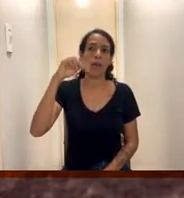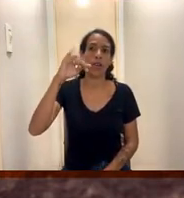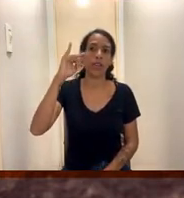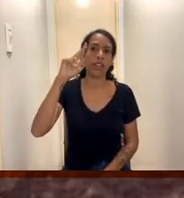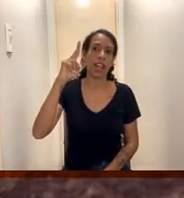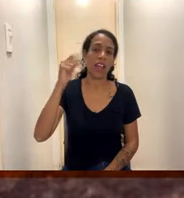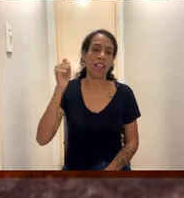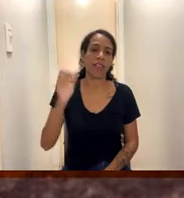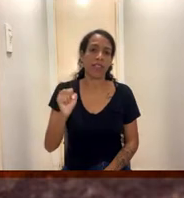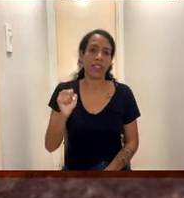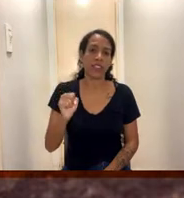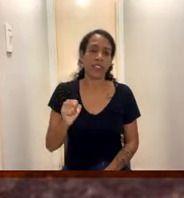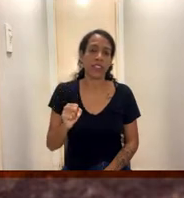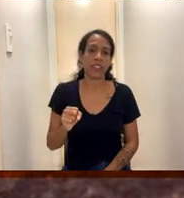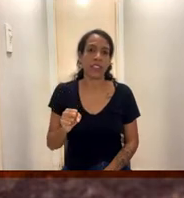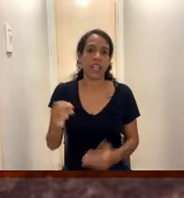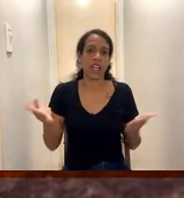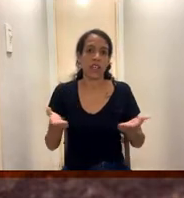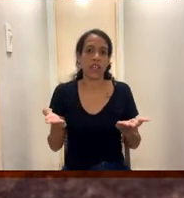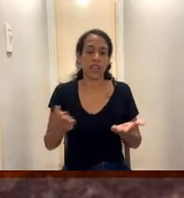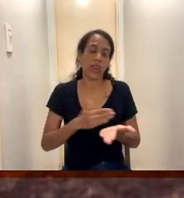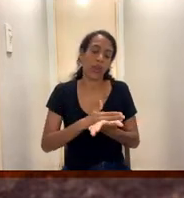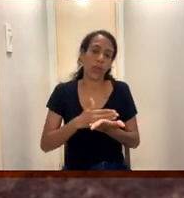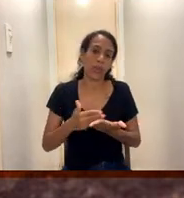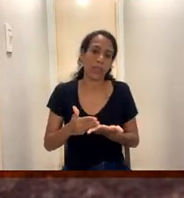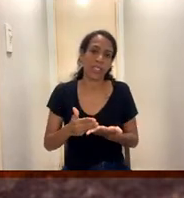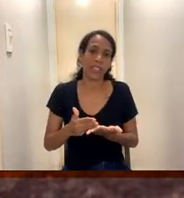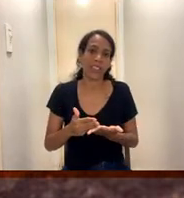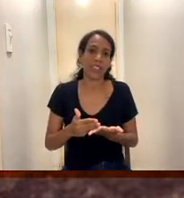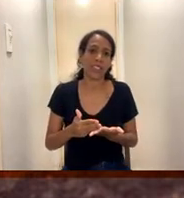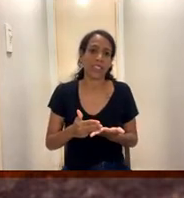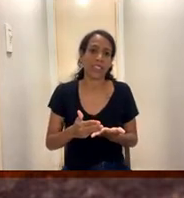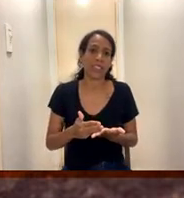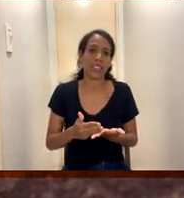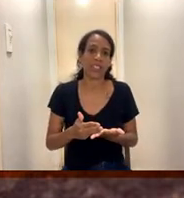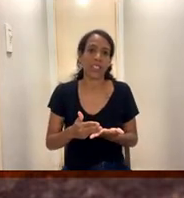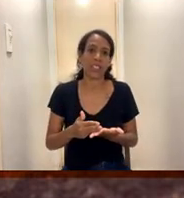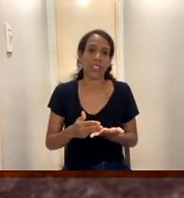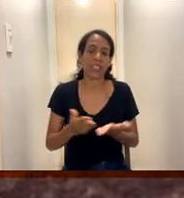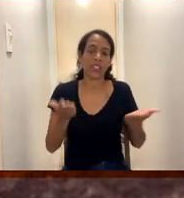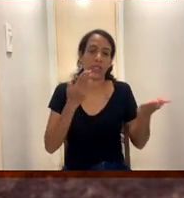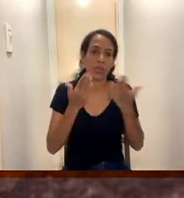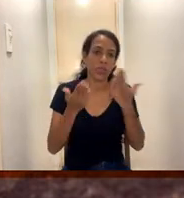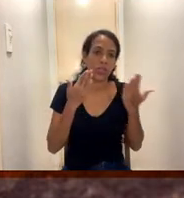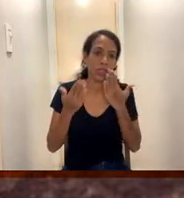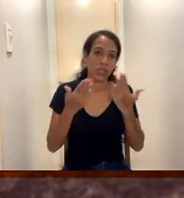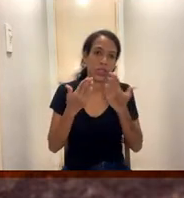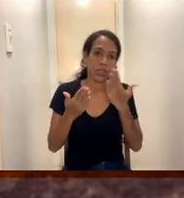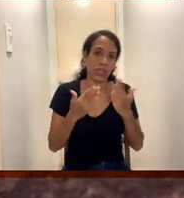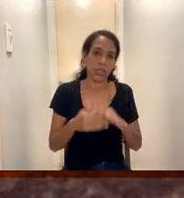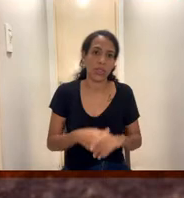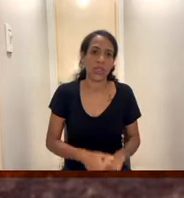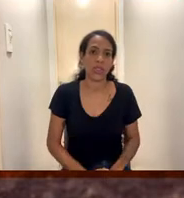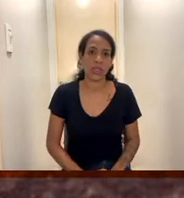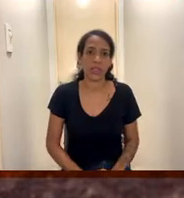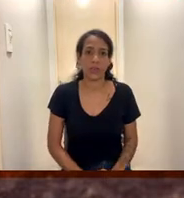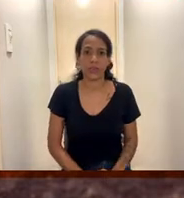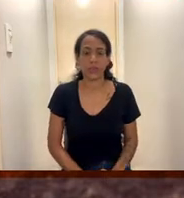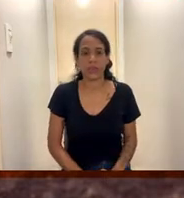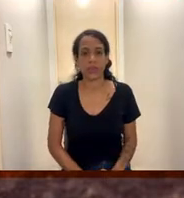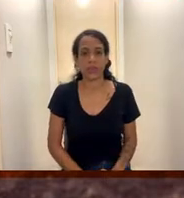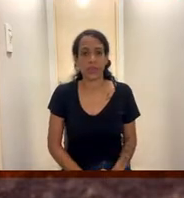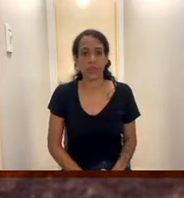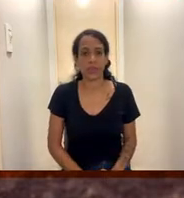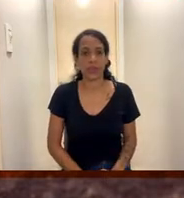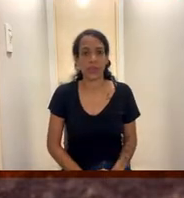possa fazer a mediação dessa atividade, dar sequência ao debate, e aí a Marina